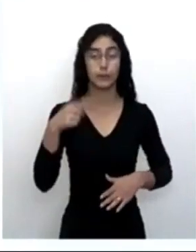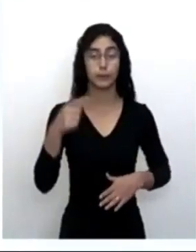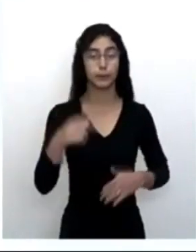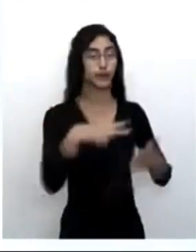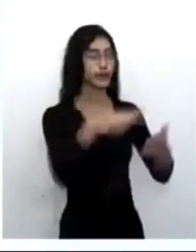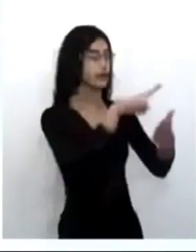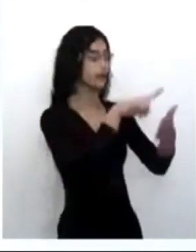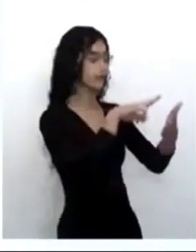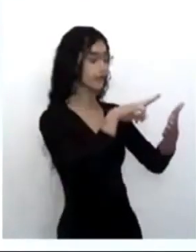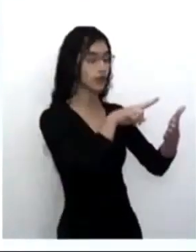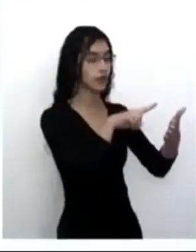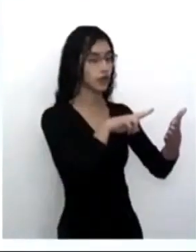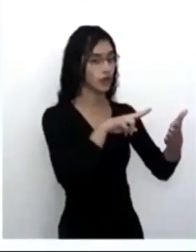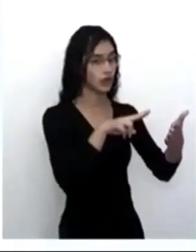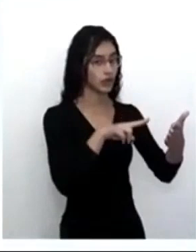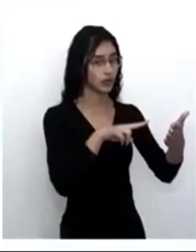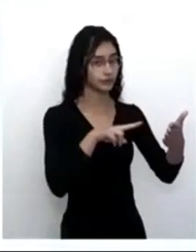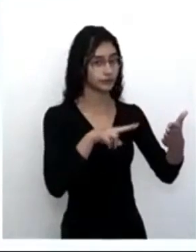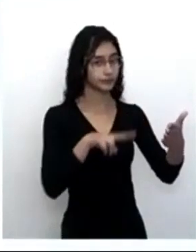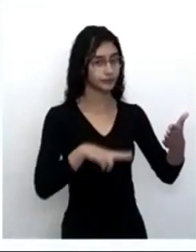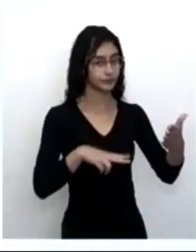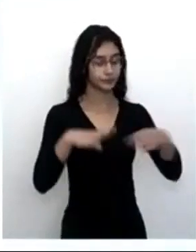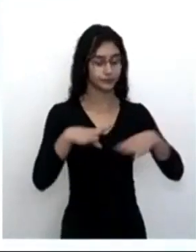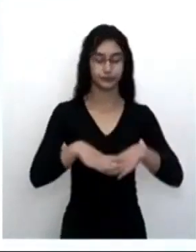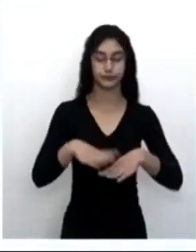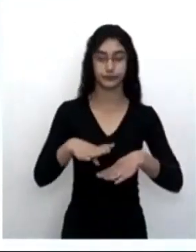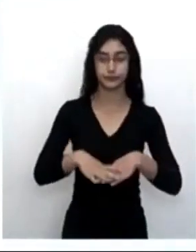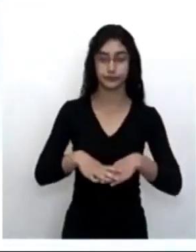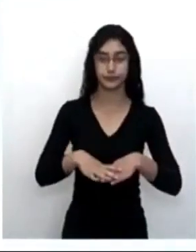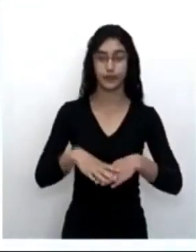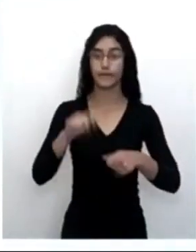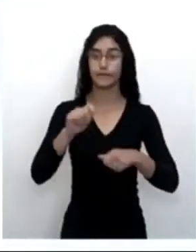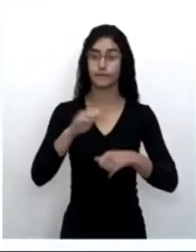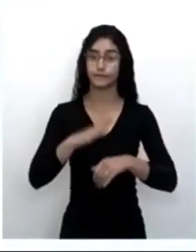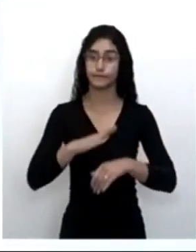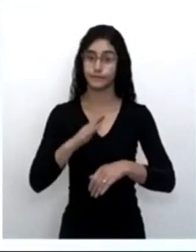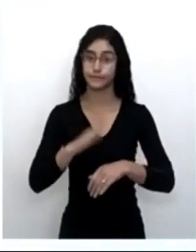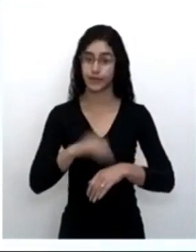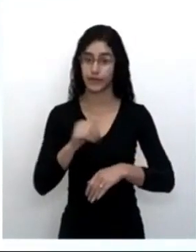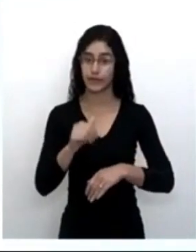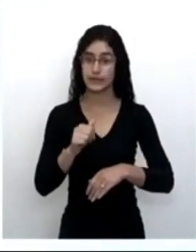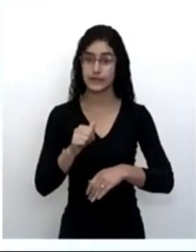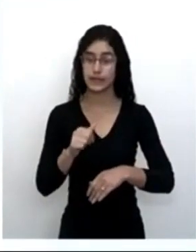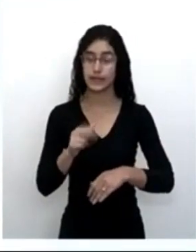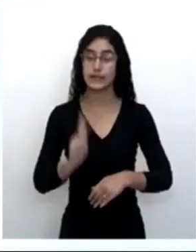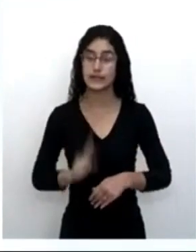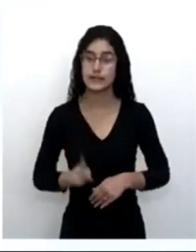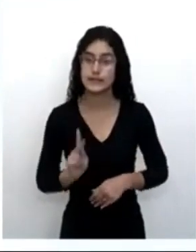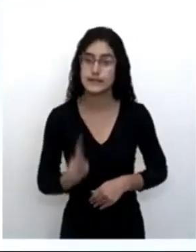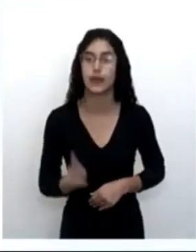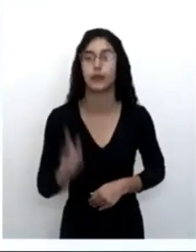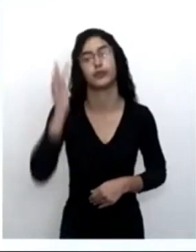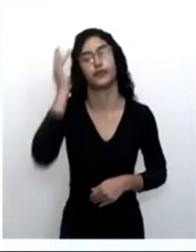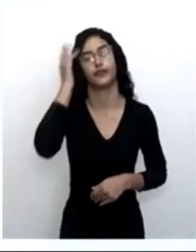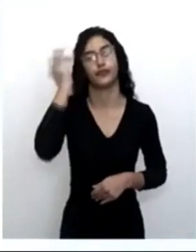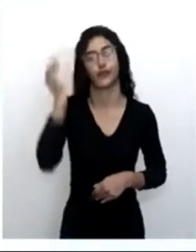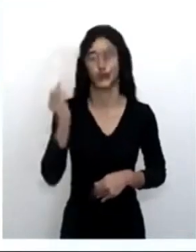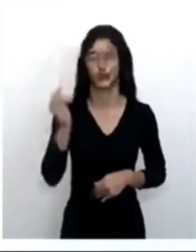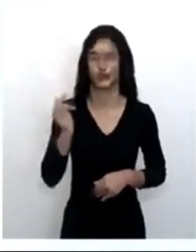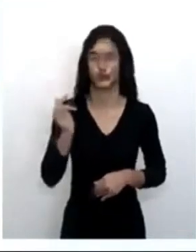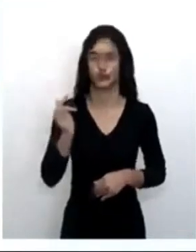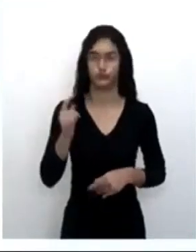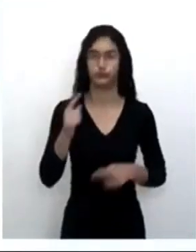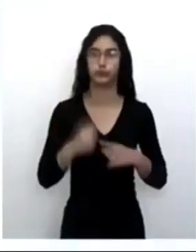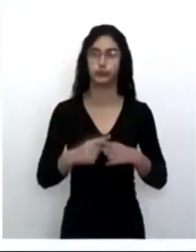preliminar das questões de matemática Judas mais simples e comece sempre sempre por elas nunca você vai começar